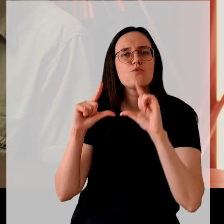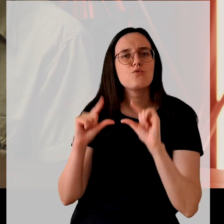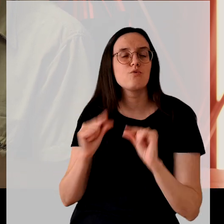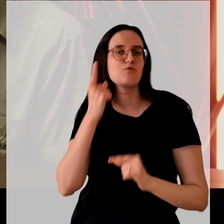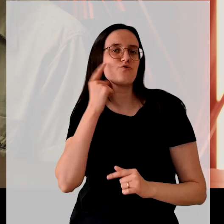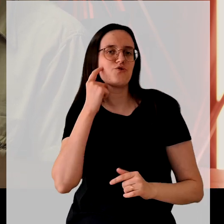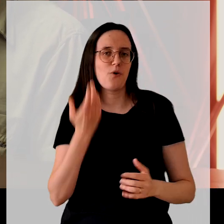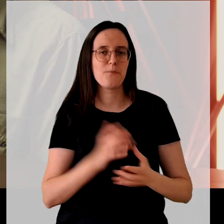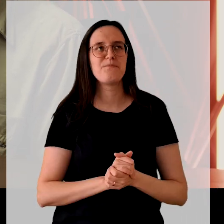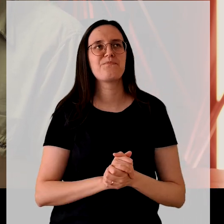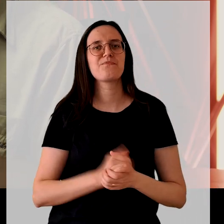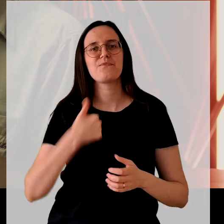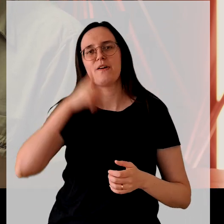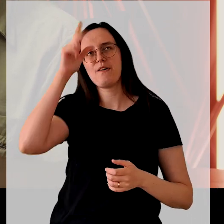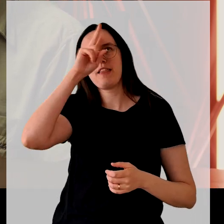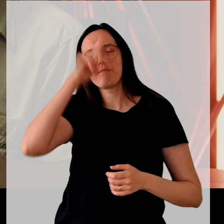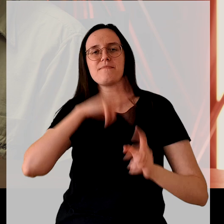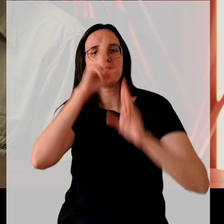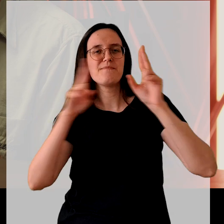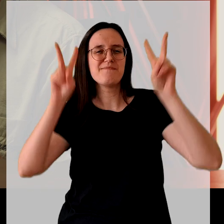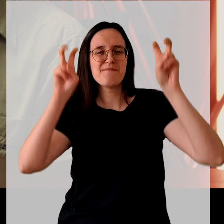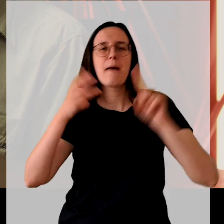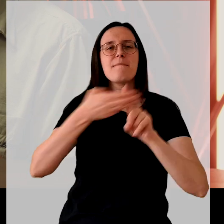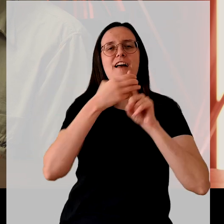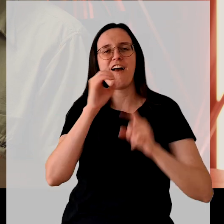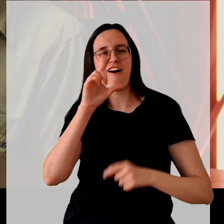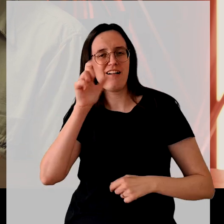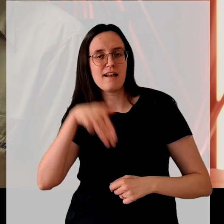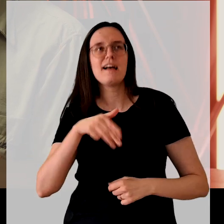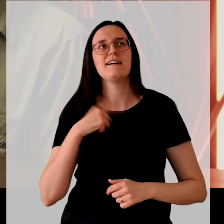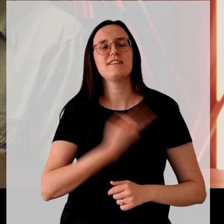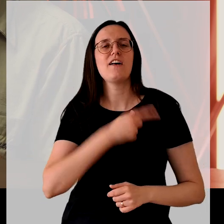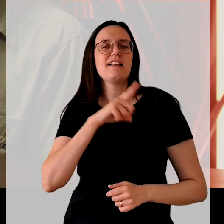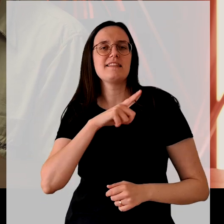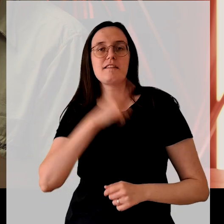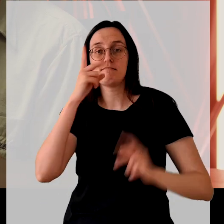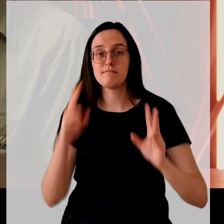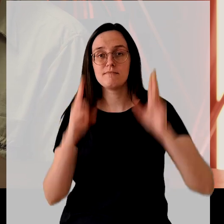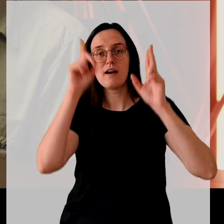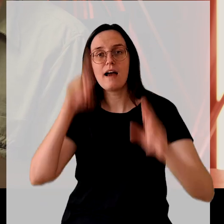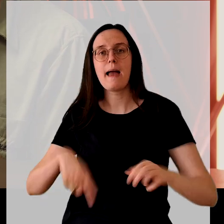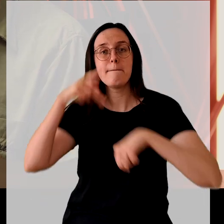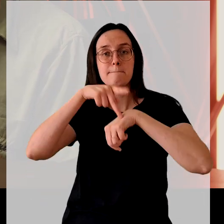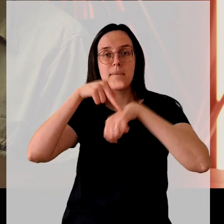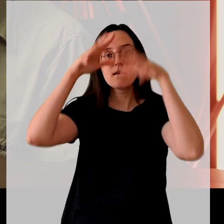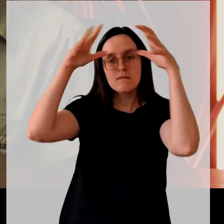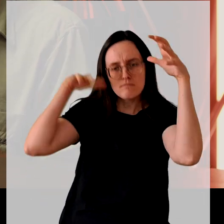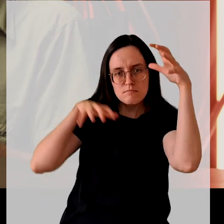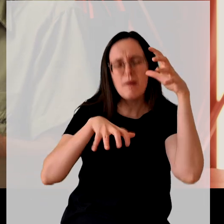dissipar um pouco desse som, né? Eu lembro que nos Mistérios de Olã, a gente tinha uma cena que era numa